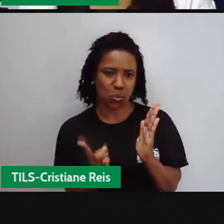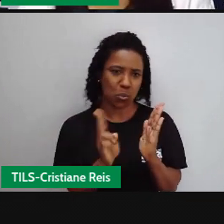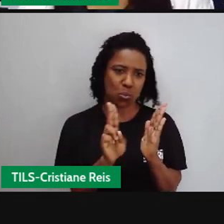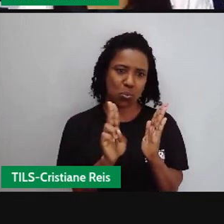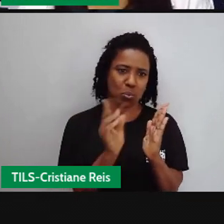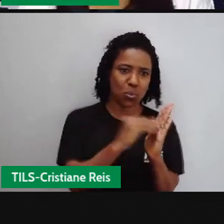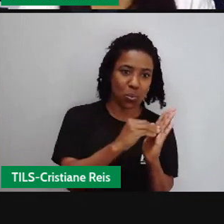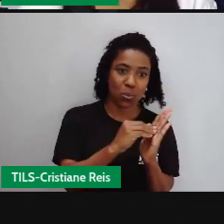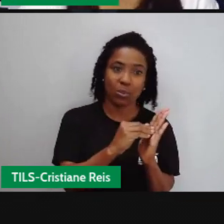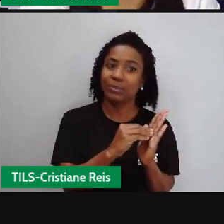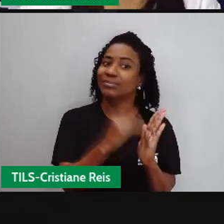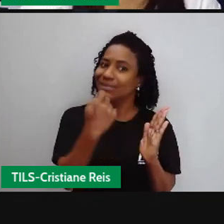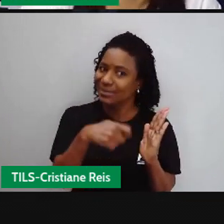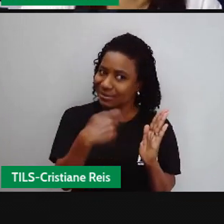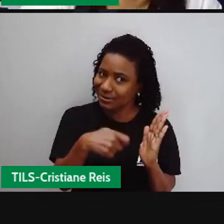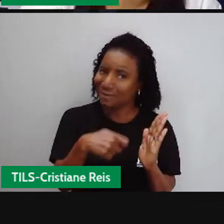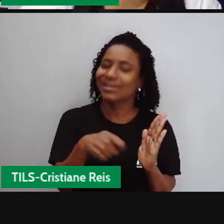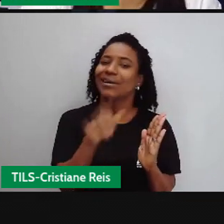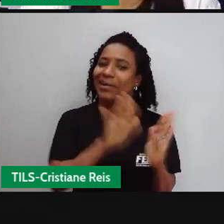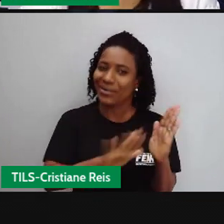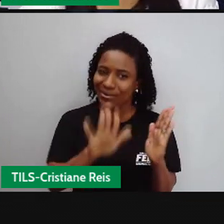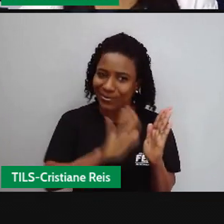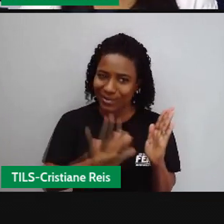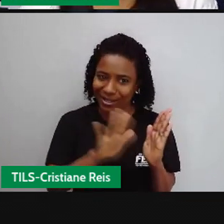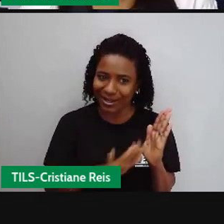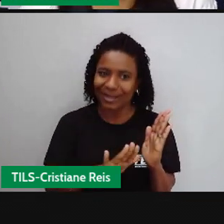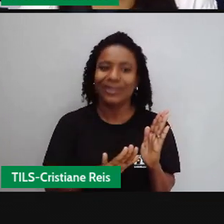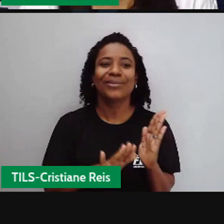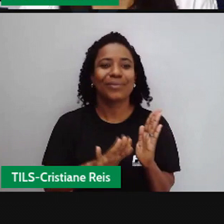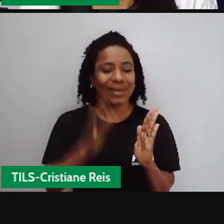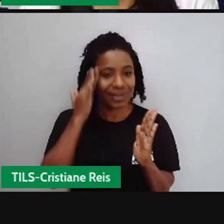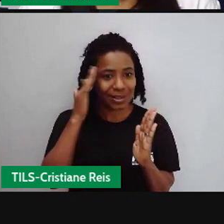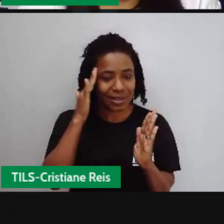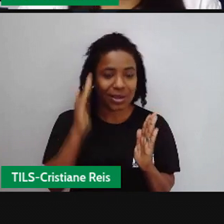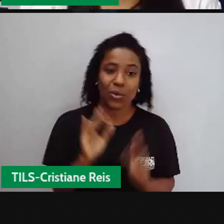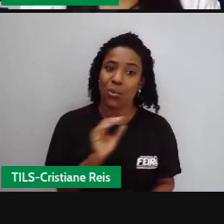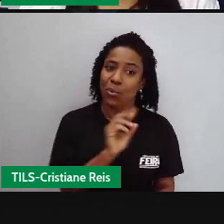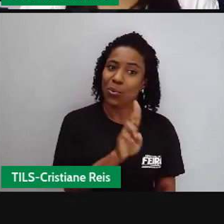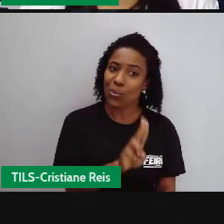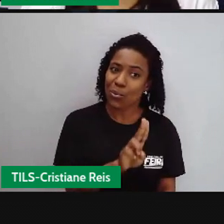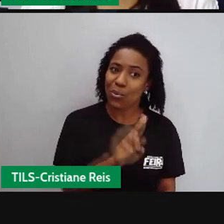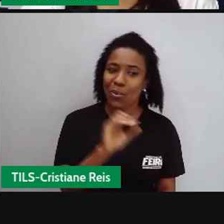gente entender quando é que eu uso o U e quando é que eu uso o O.